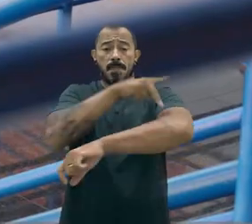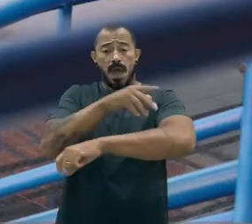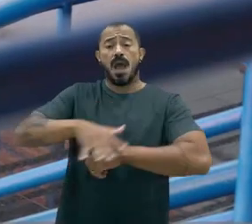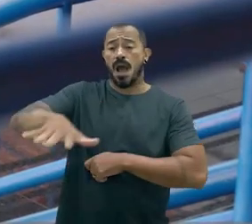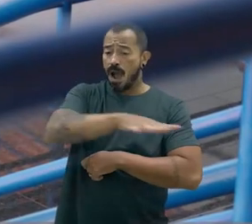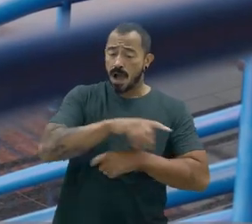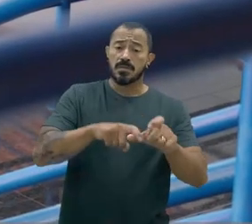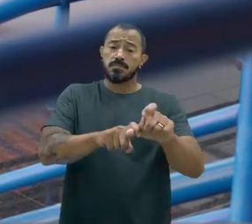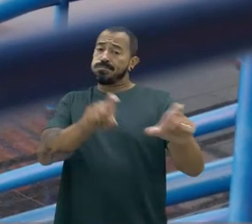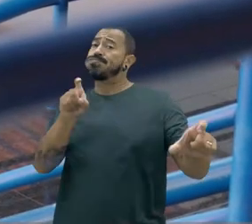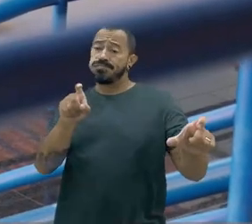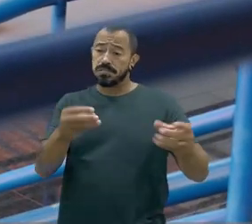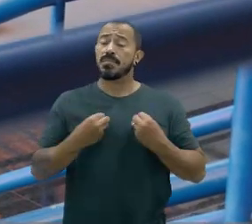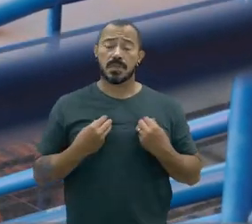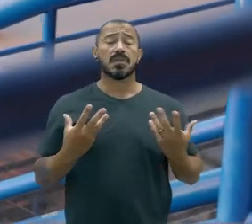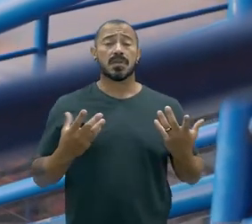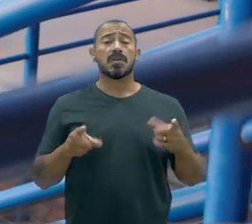e cognitiva mesmo.